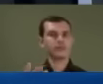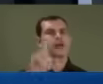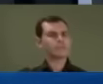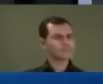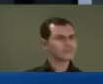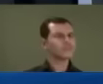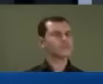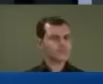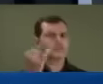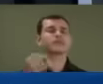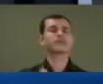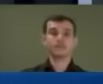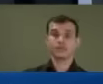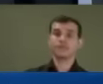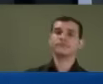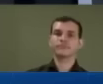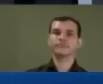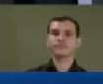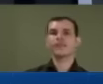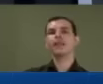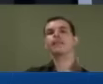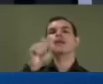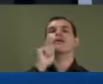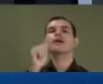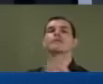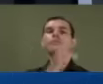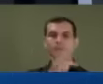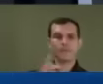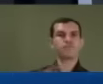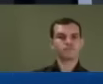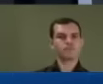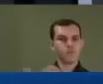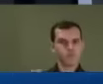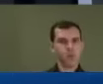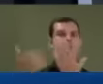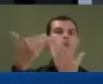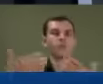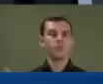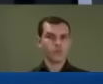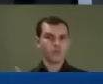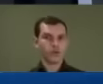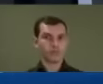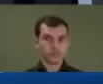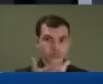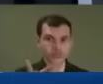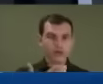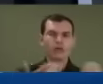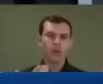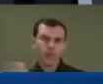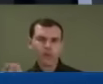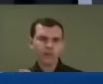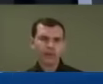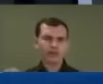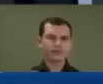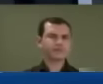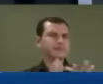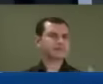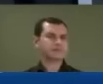avançou para o Amapá. E eu faço aqui uma simples comparação.